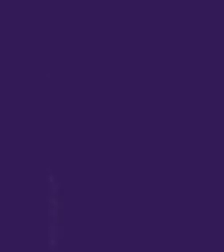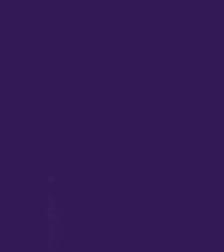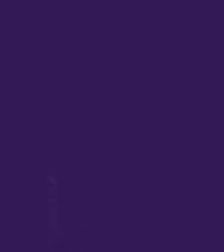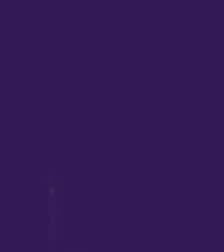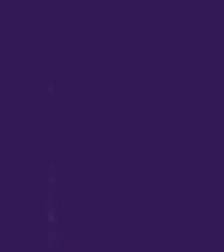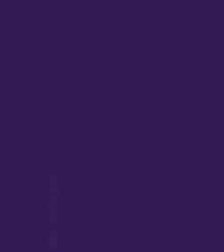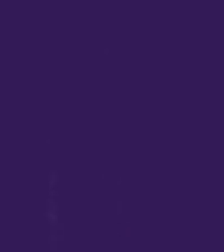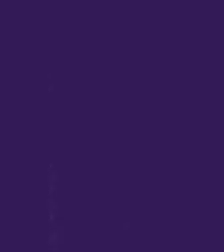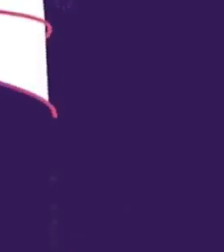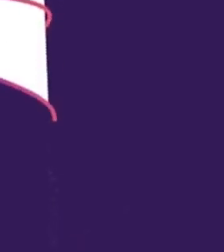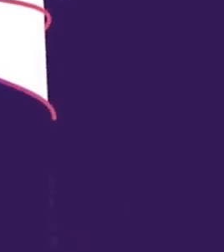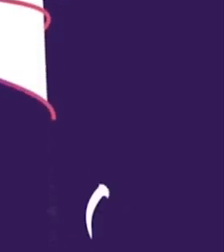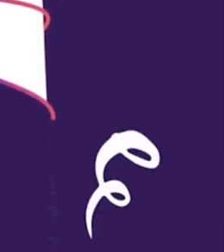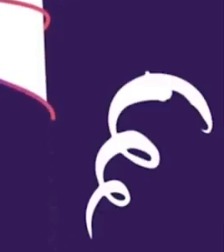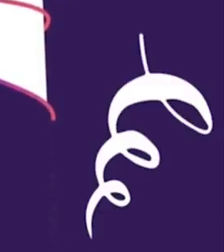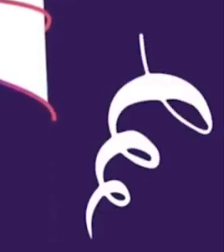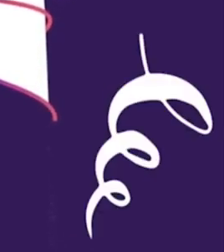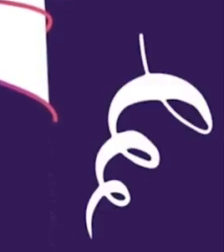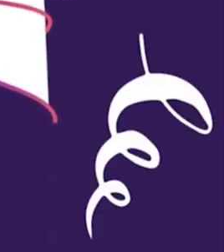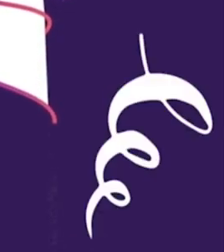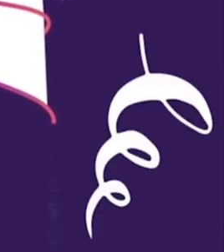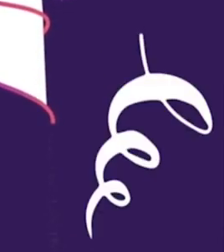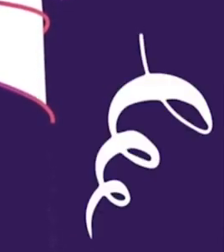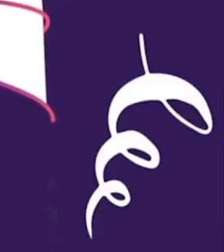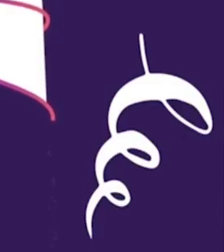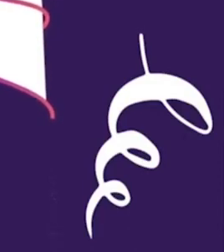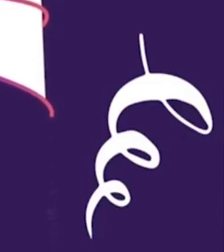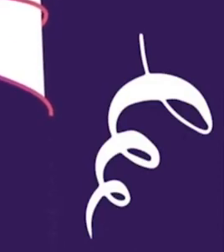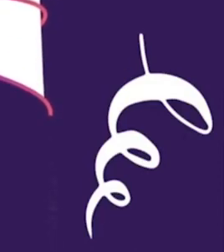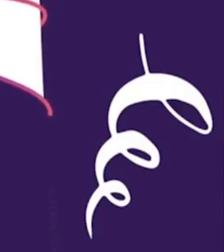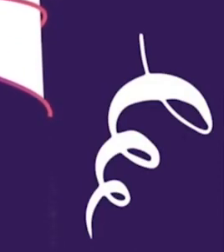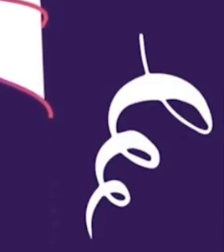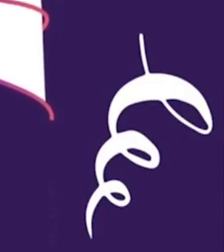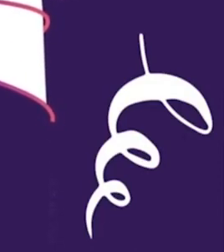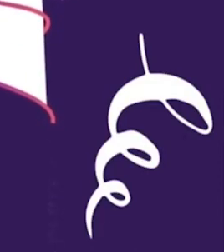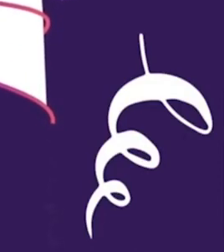Ninguém vai me impedir de cantar e lutar.